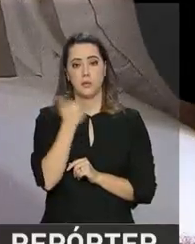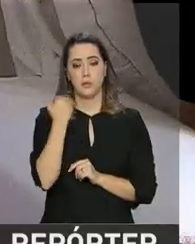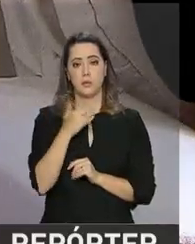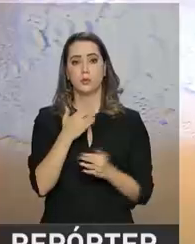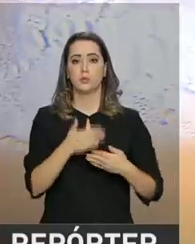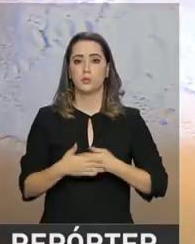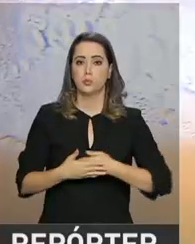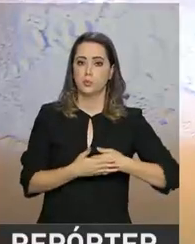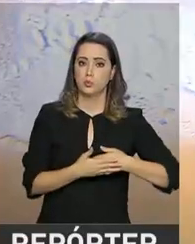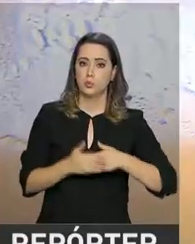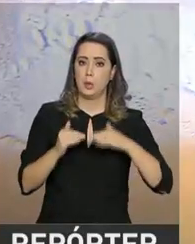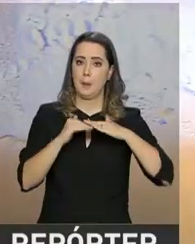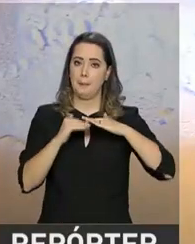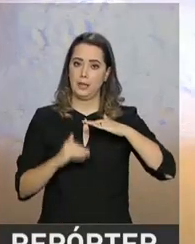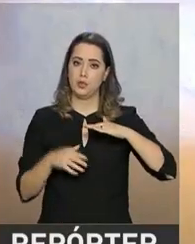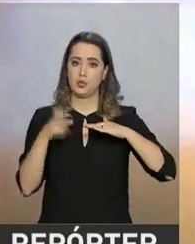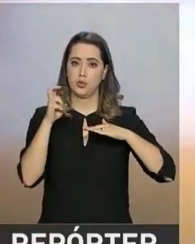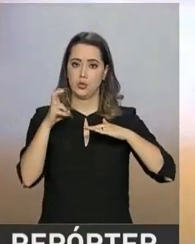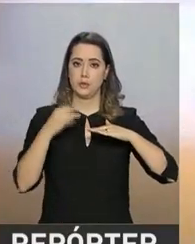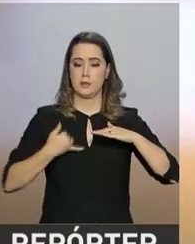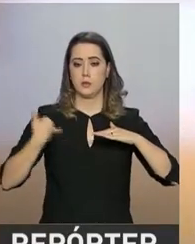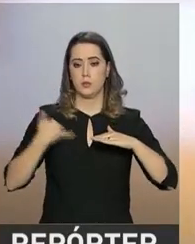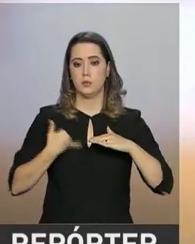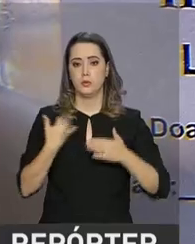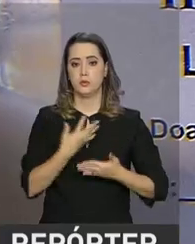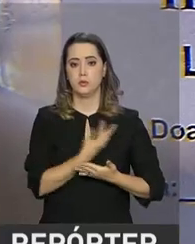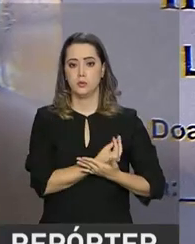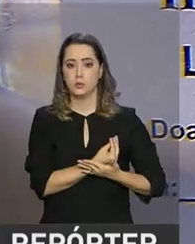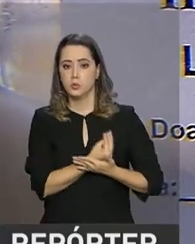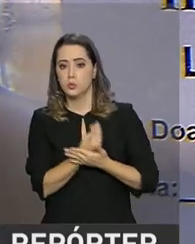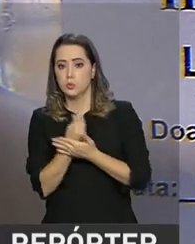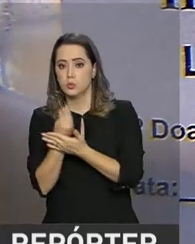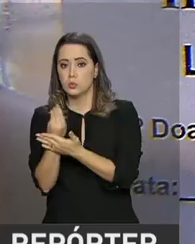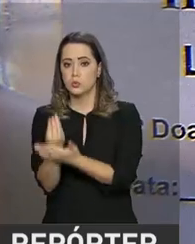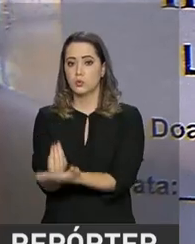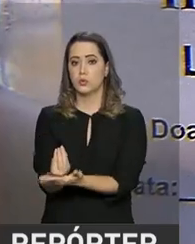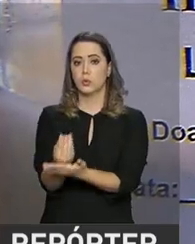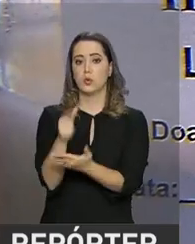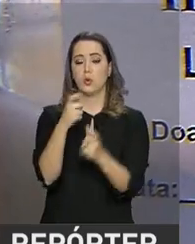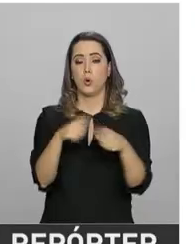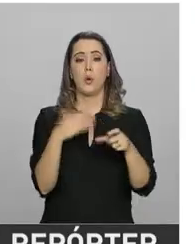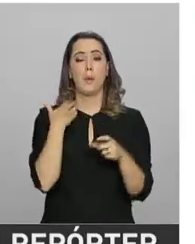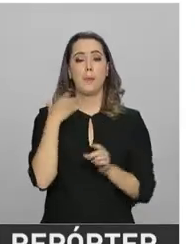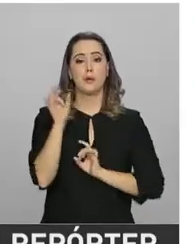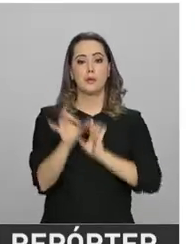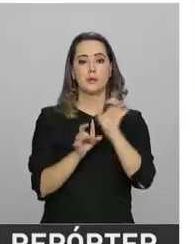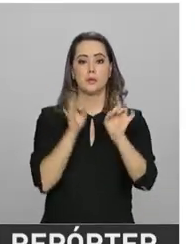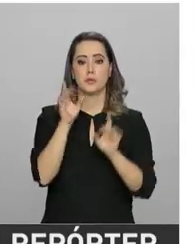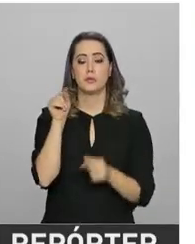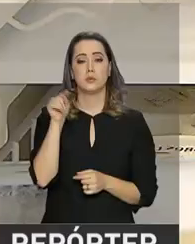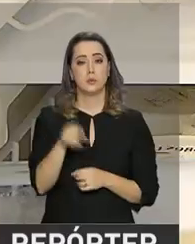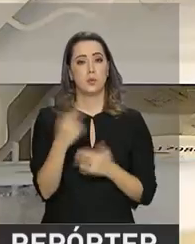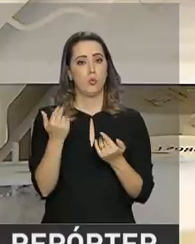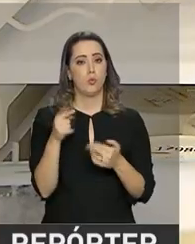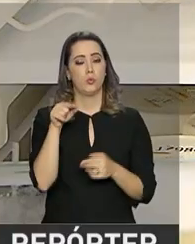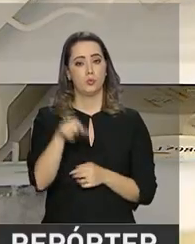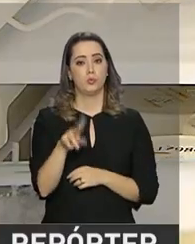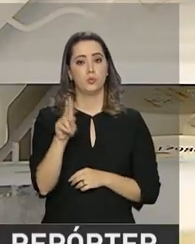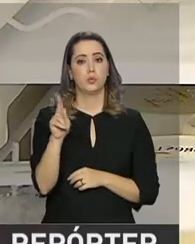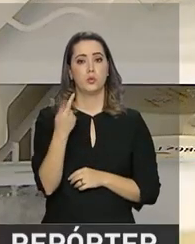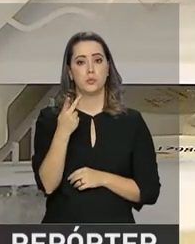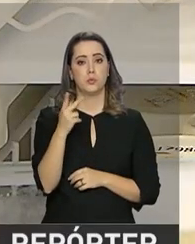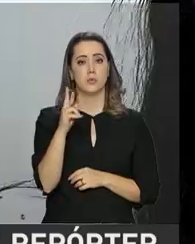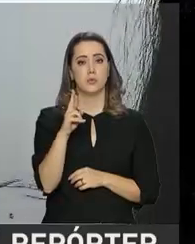5 anos. O leite doado por mães como Tayane vão para bancos especializados, como este no Hospital Regional